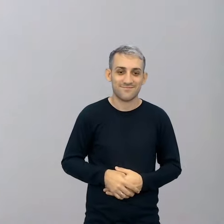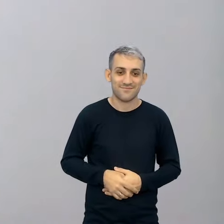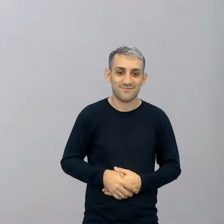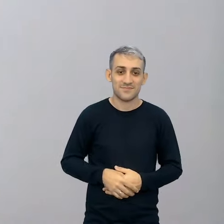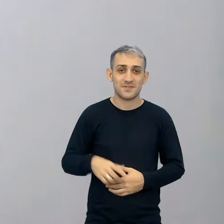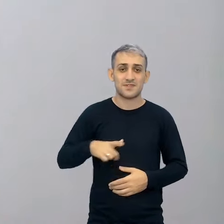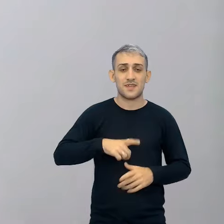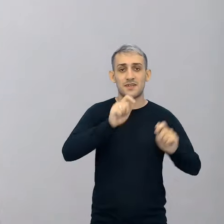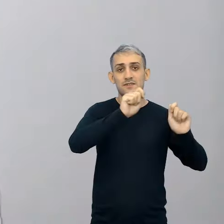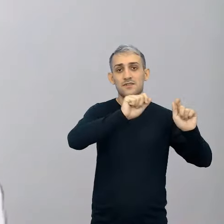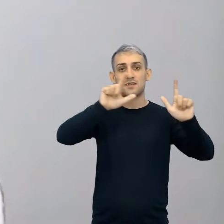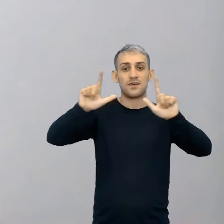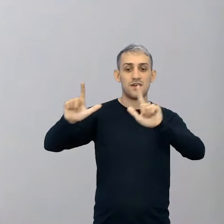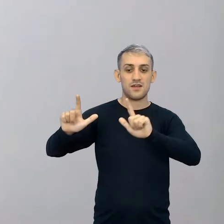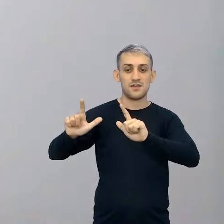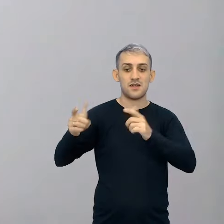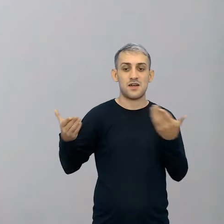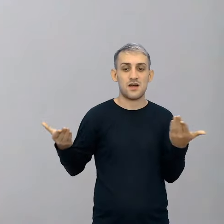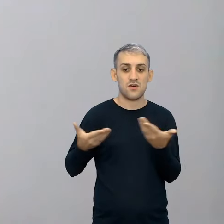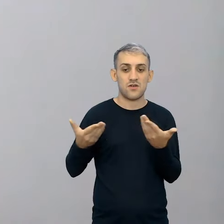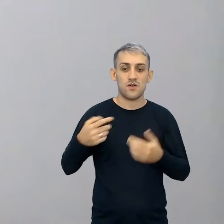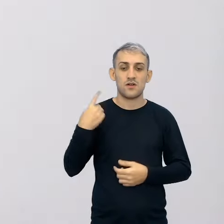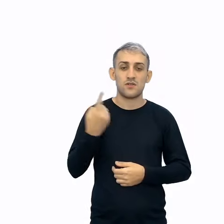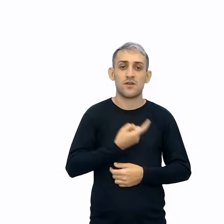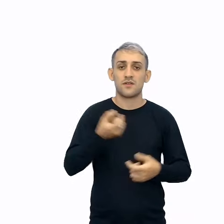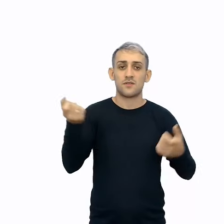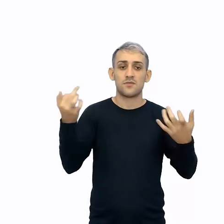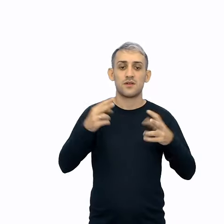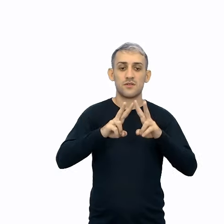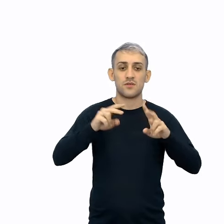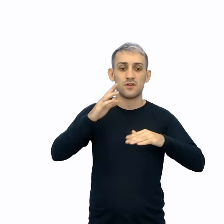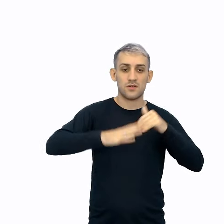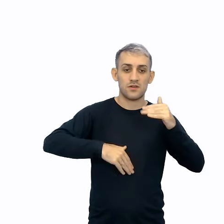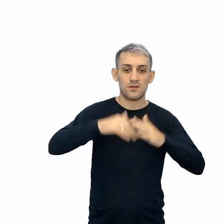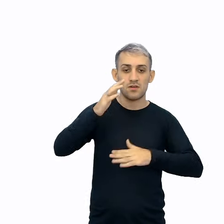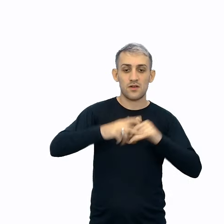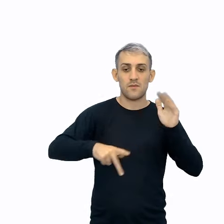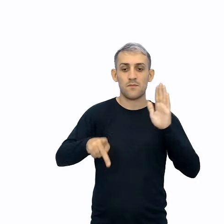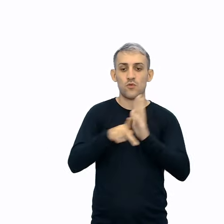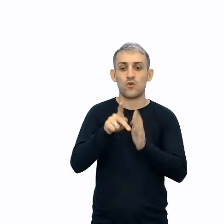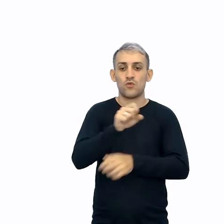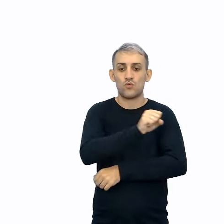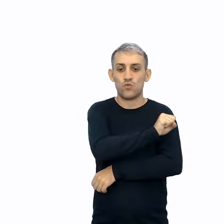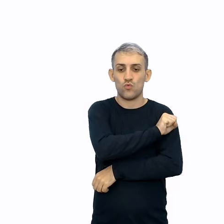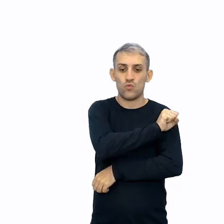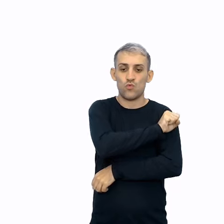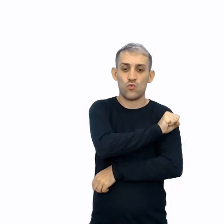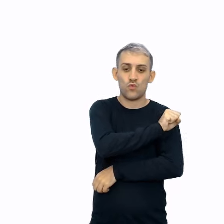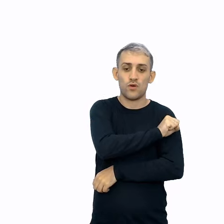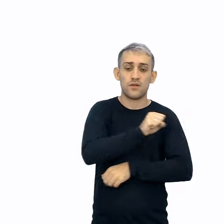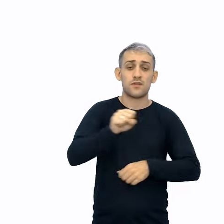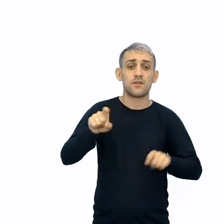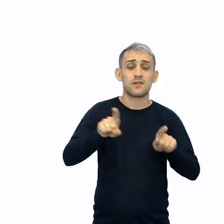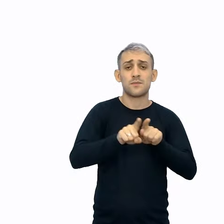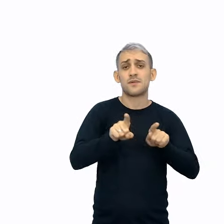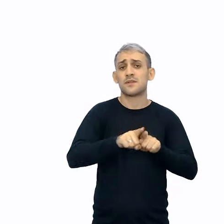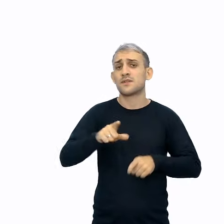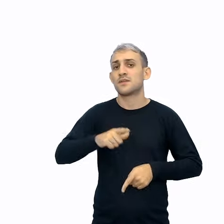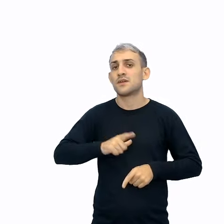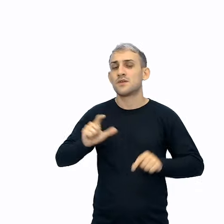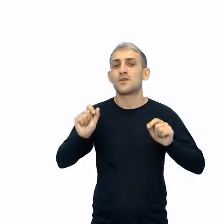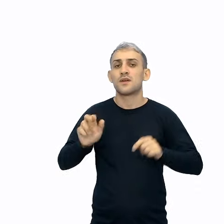então no próximo slide nós vamos falar sobre a habilidade essencial do oitavo ano e ela busca aí a questão